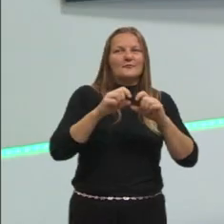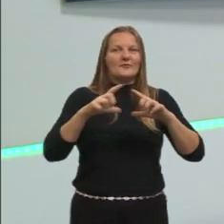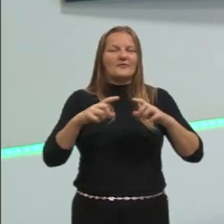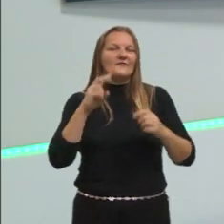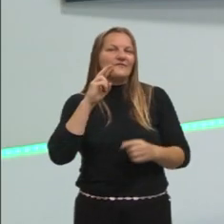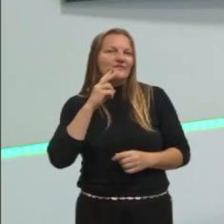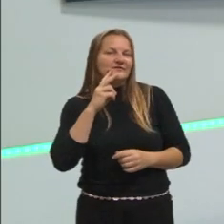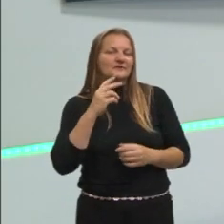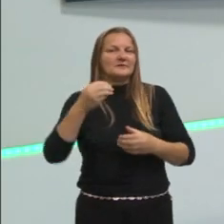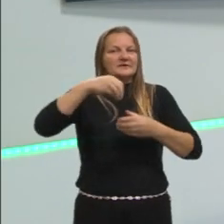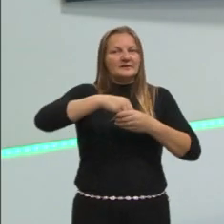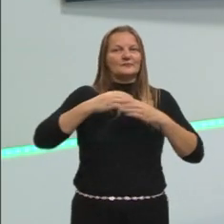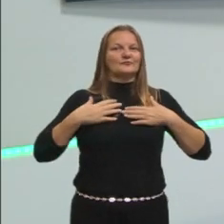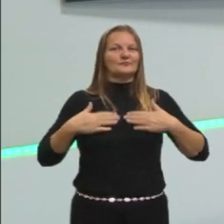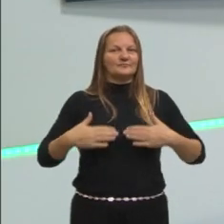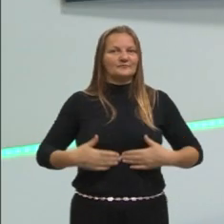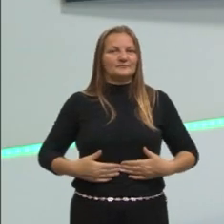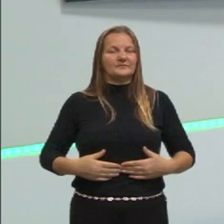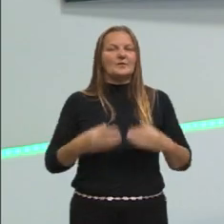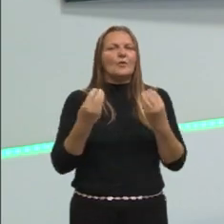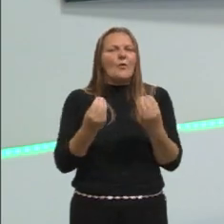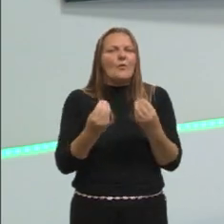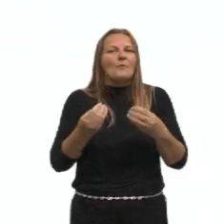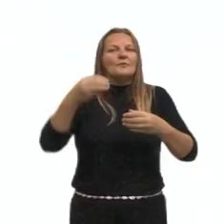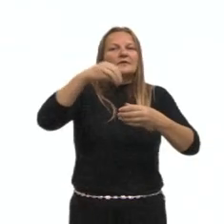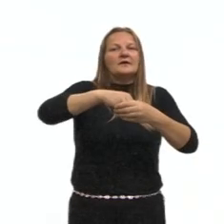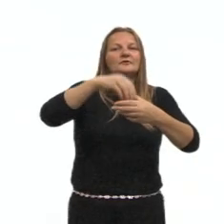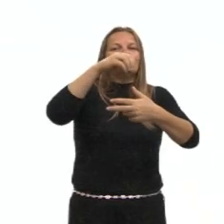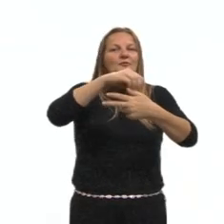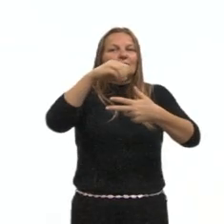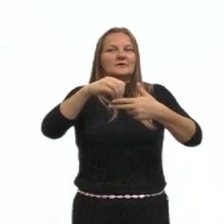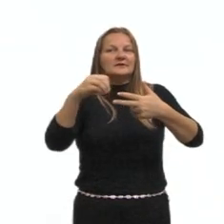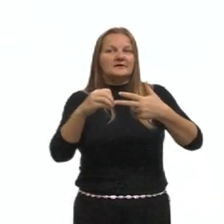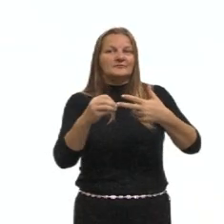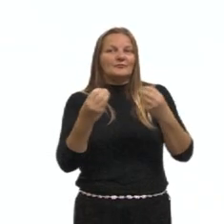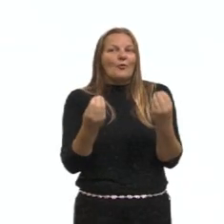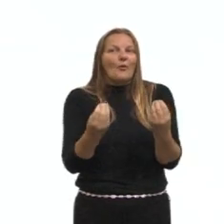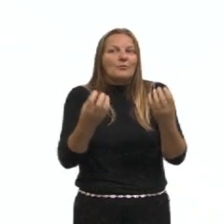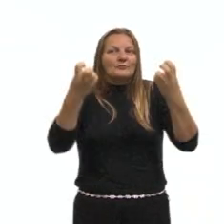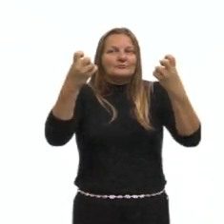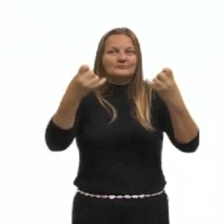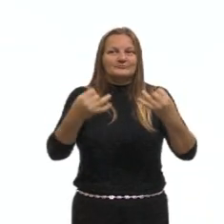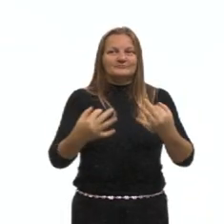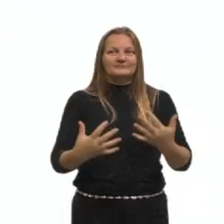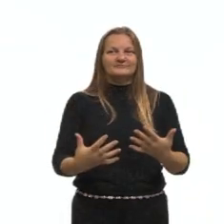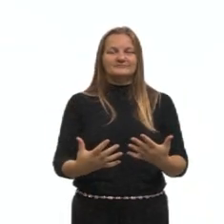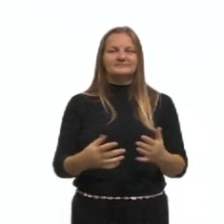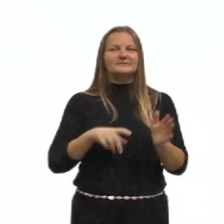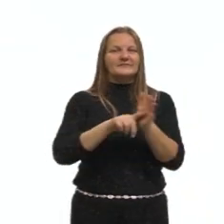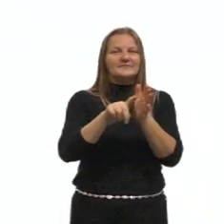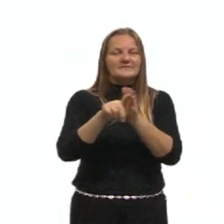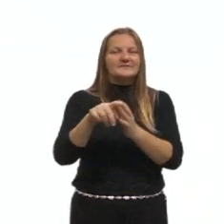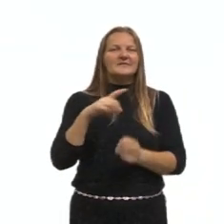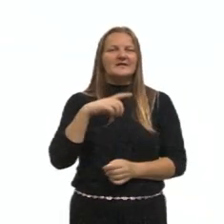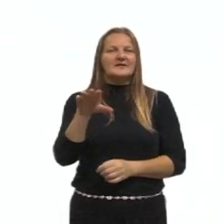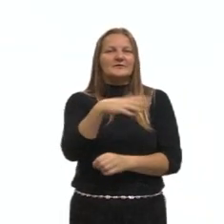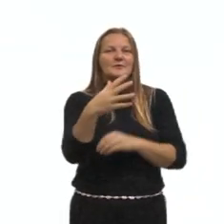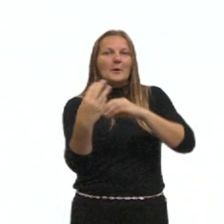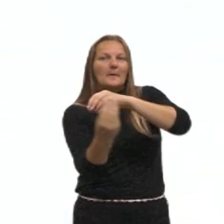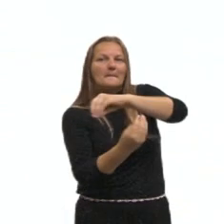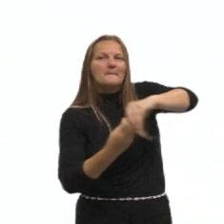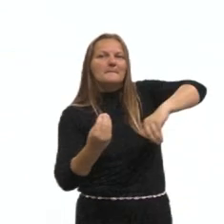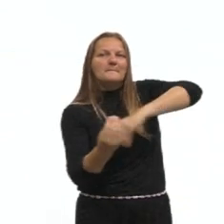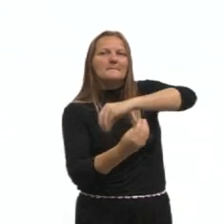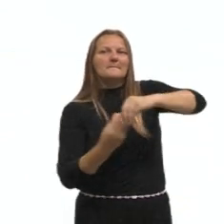vitaminas o nosso organismo como isso é cobrado no ENEM essas questões normalmente elas mesclam muito